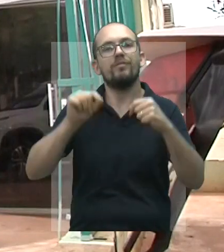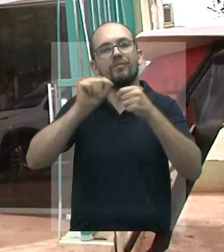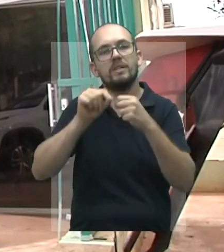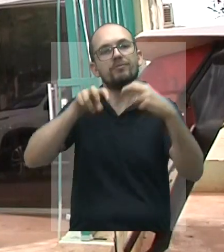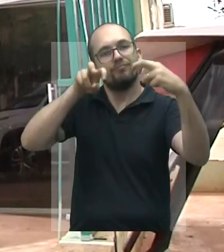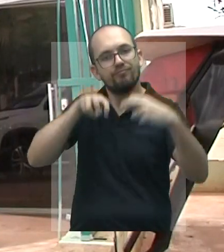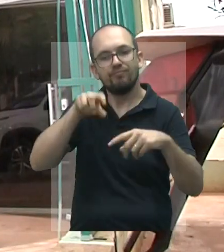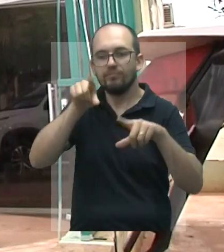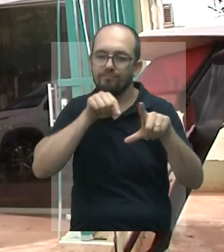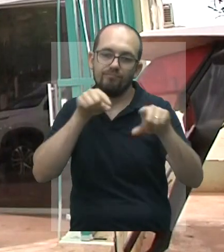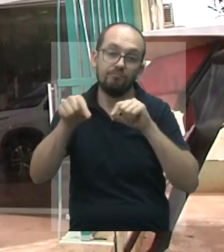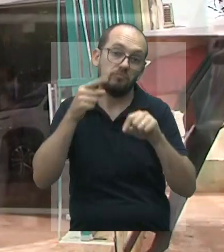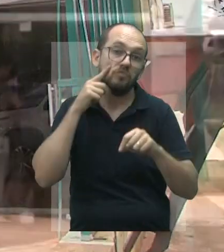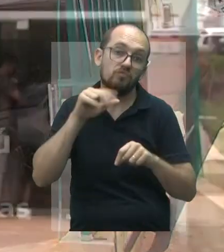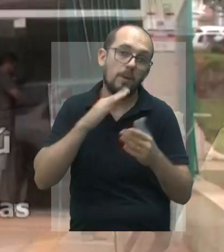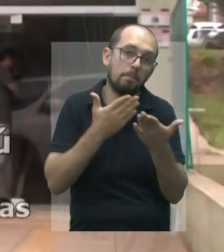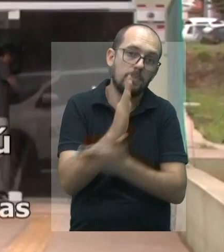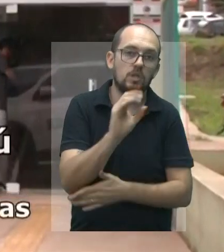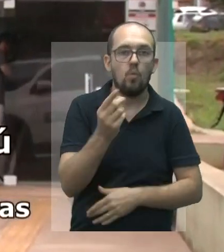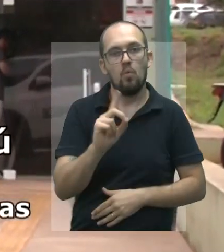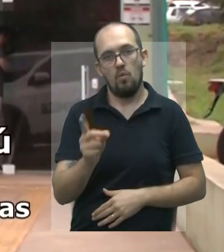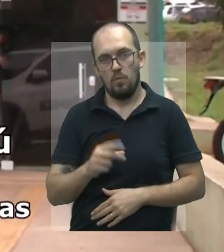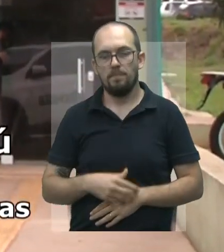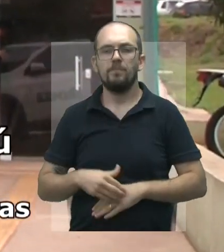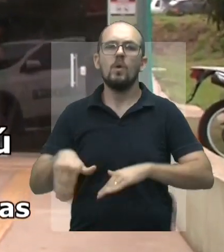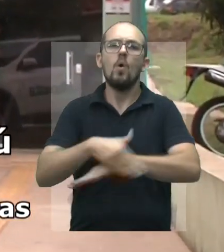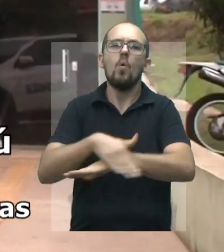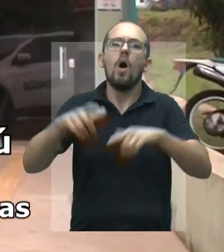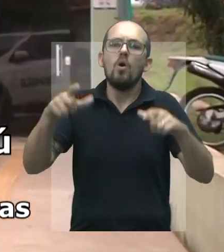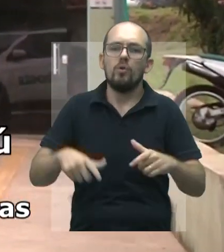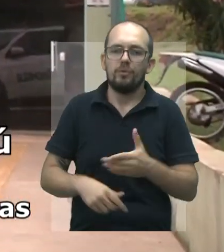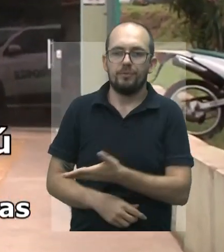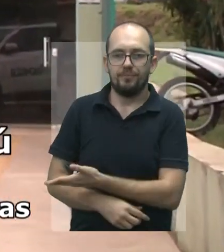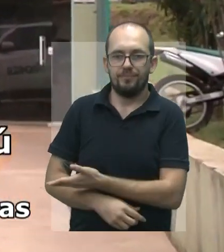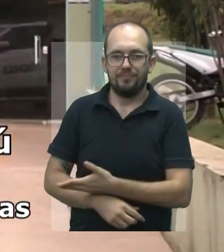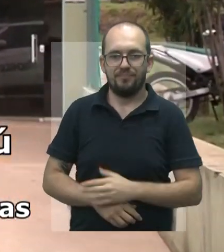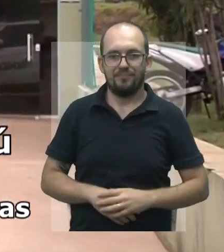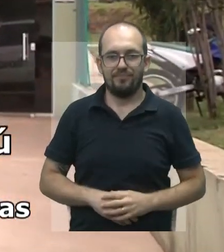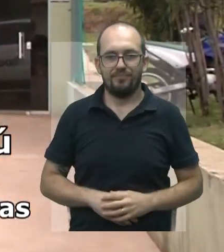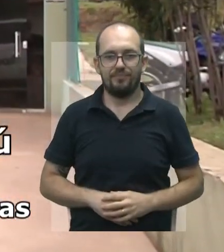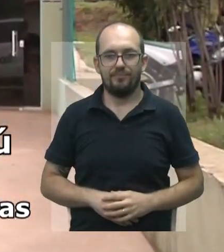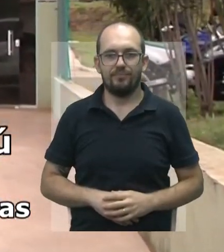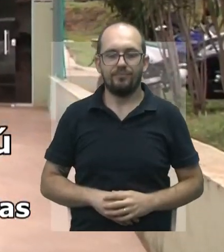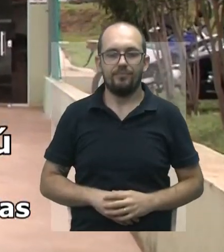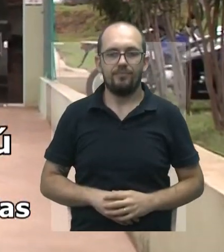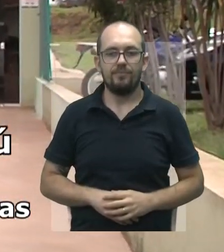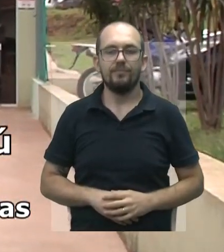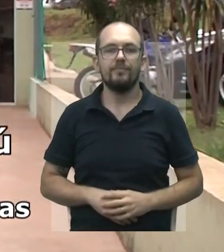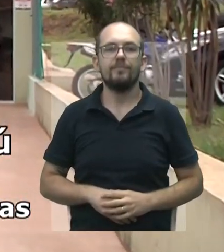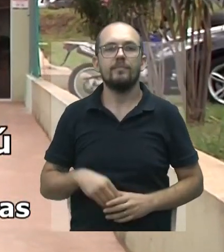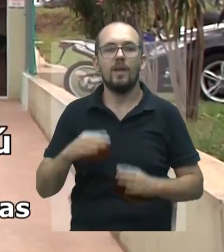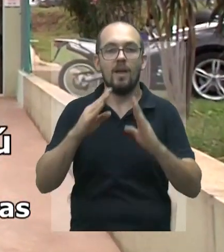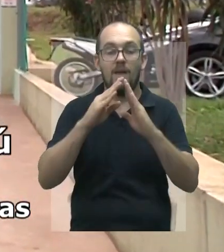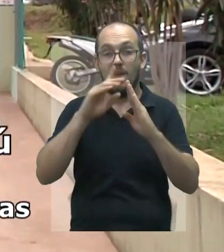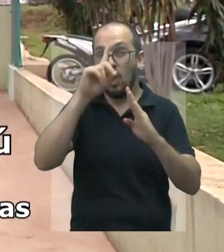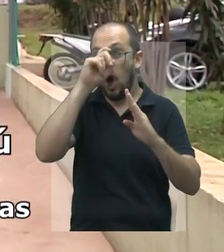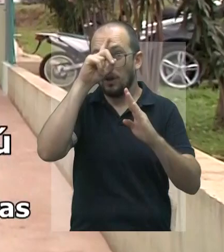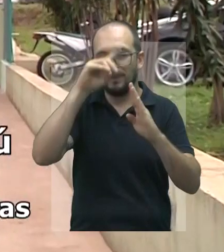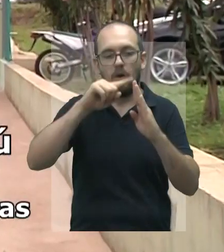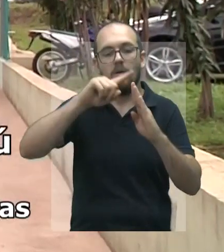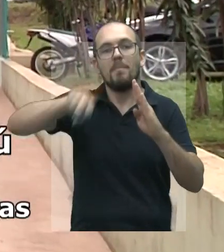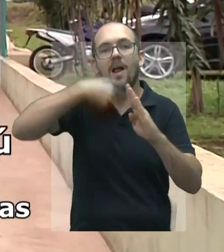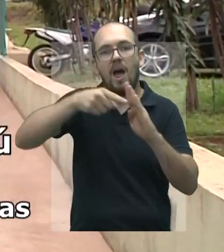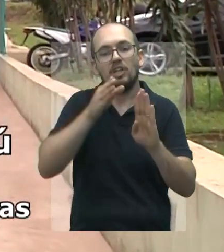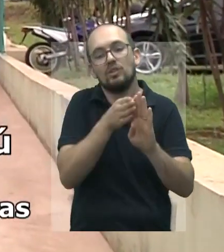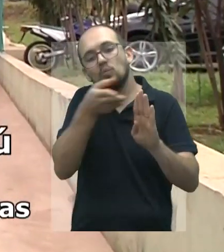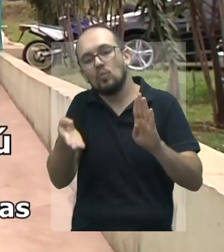processo seletivo. O endereço é a Praça Doutor Adolfo Bezerra de Menezes, sem número, ao lado do Hospital Teresa